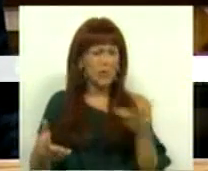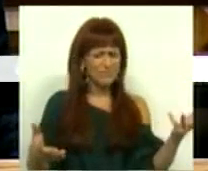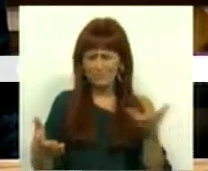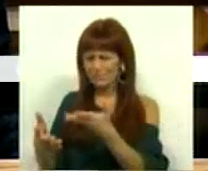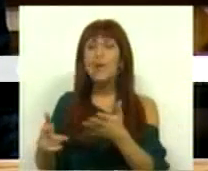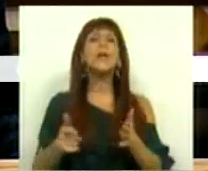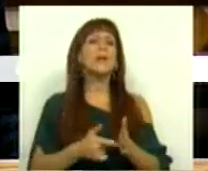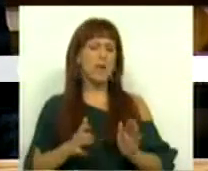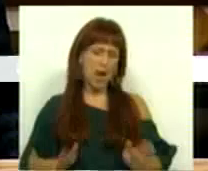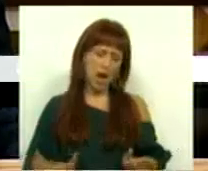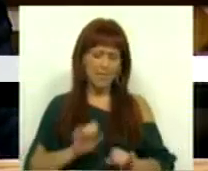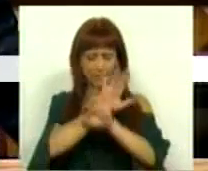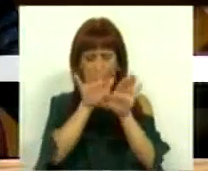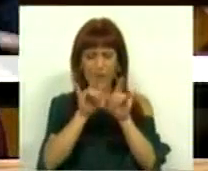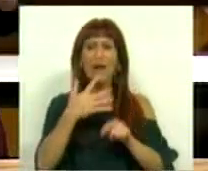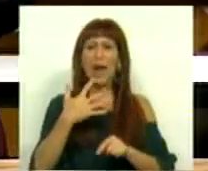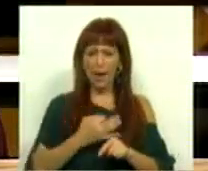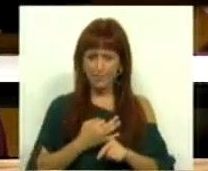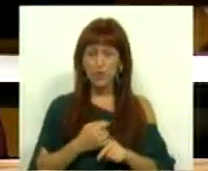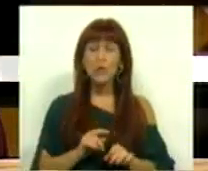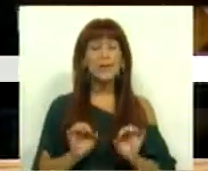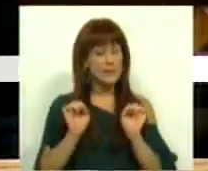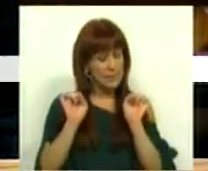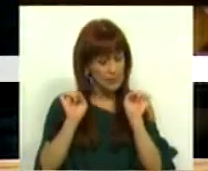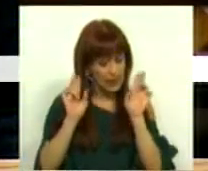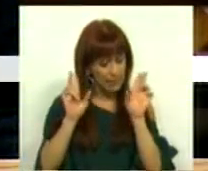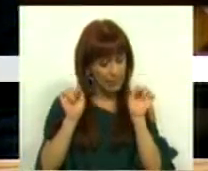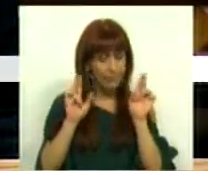é que é necessária e absolutamente